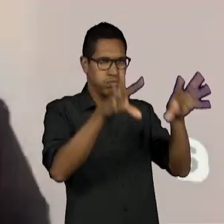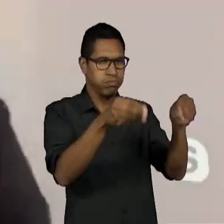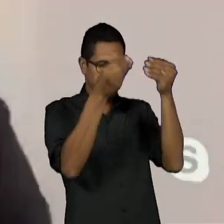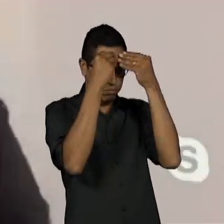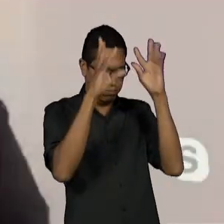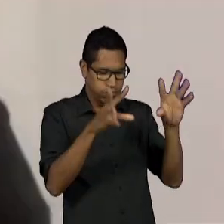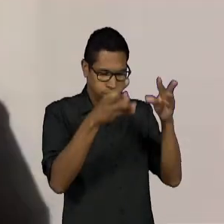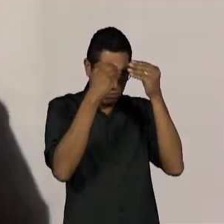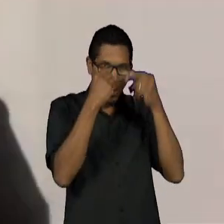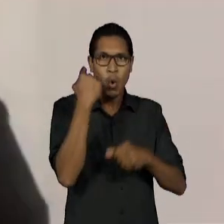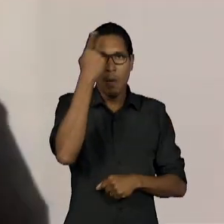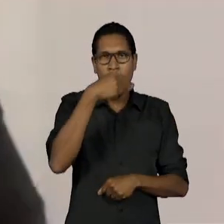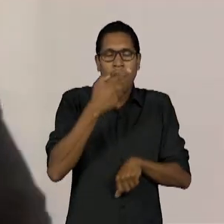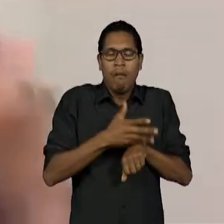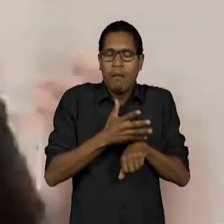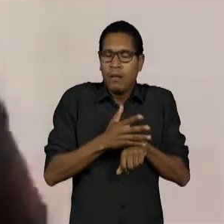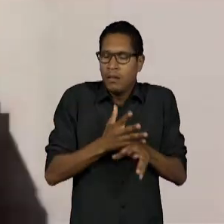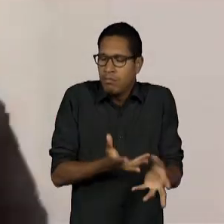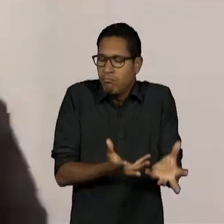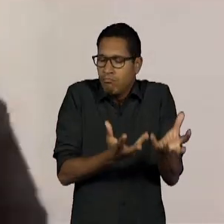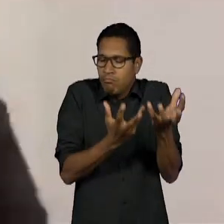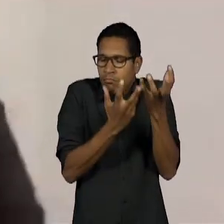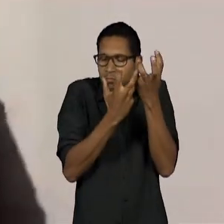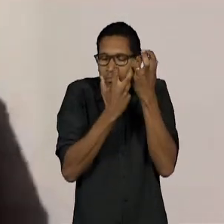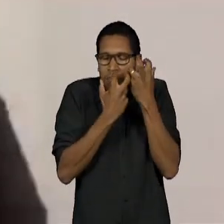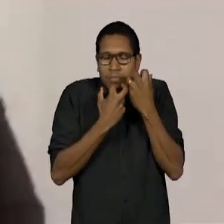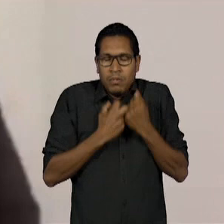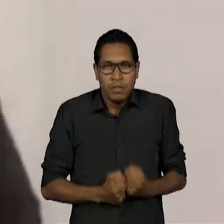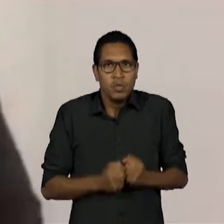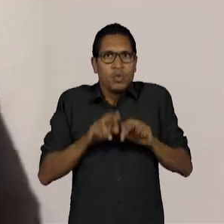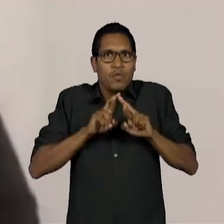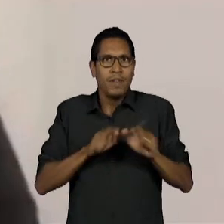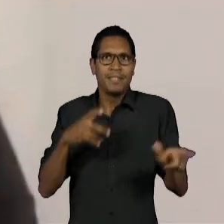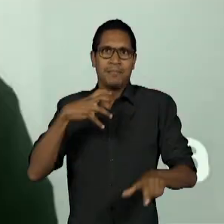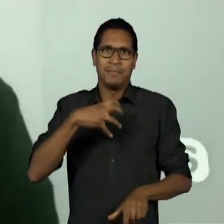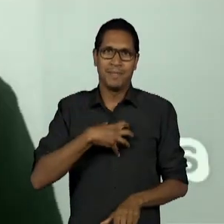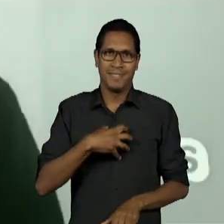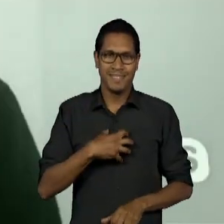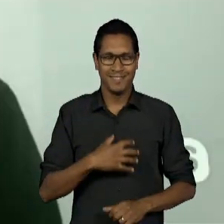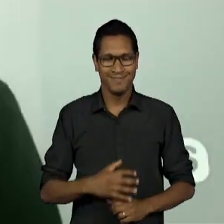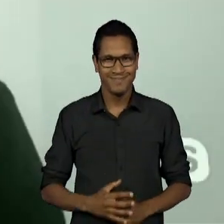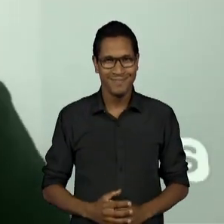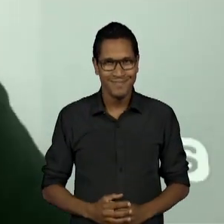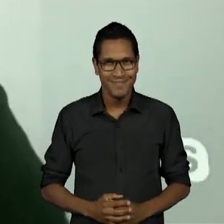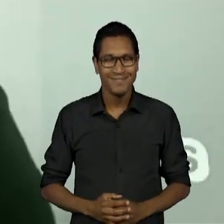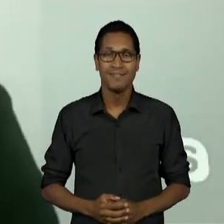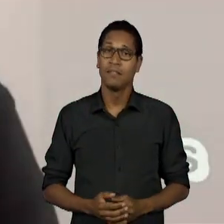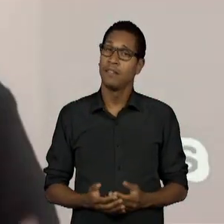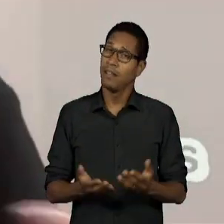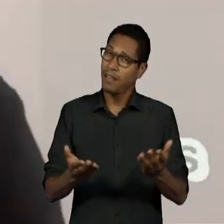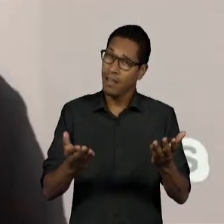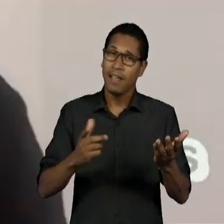um tipo de emoção e sentimento que eu nunca tinha sentido na minha vida. Então, são